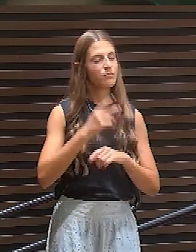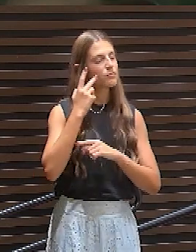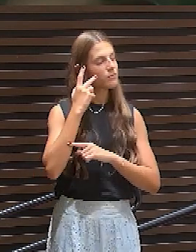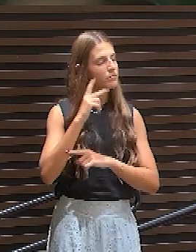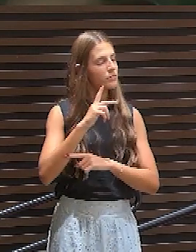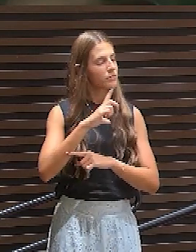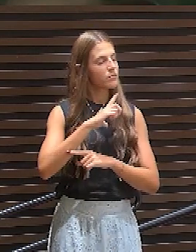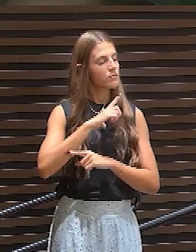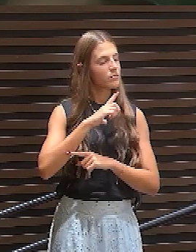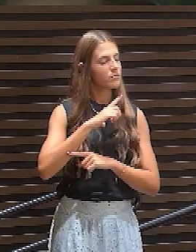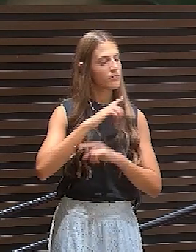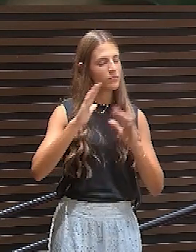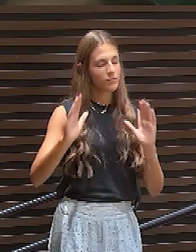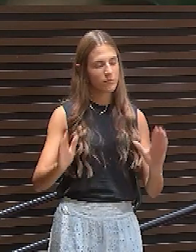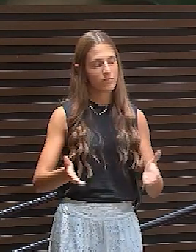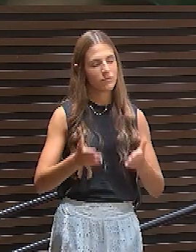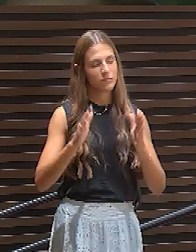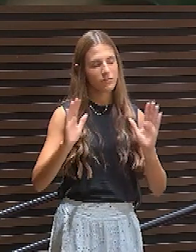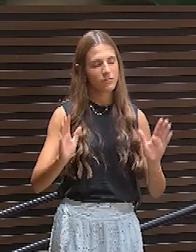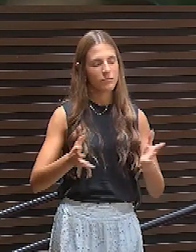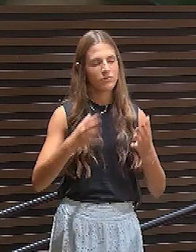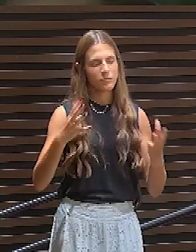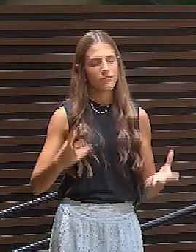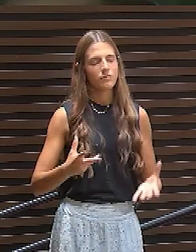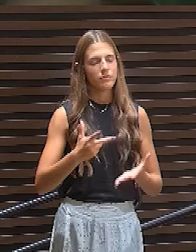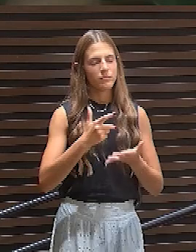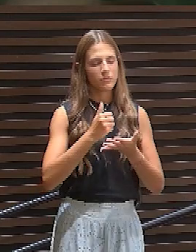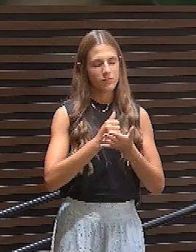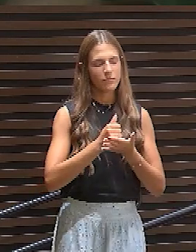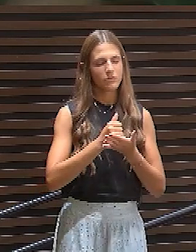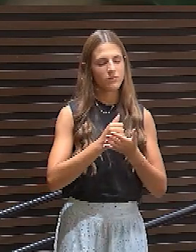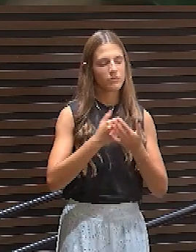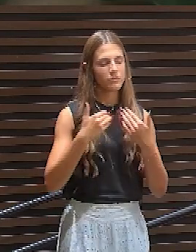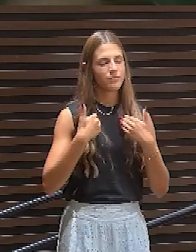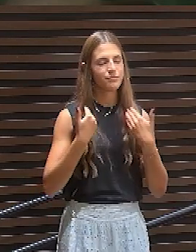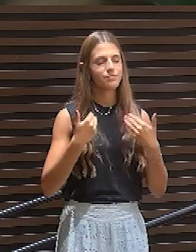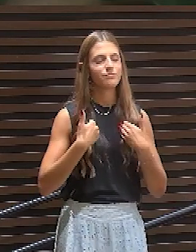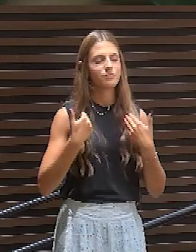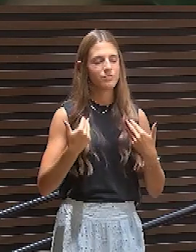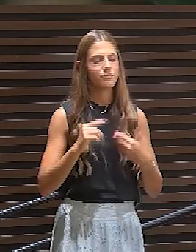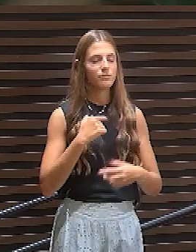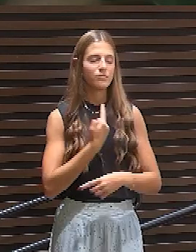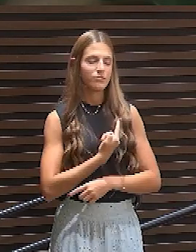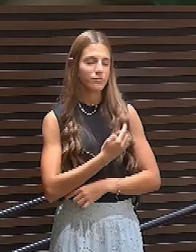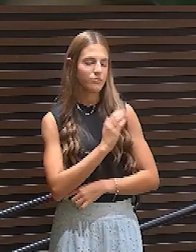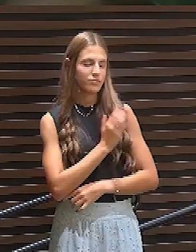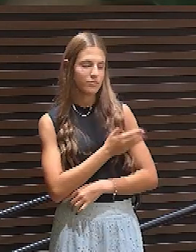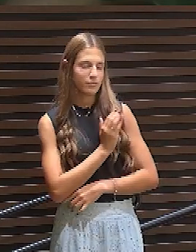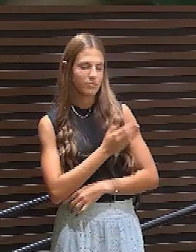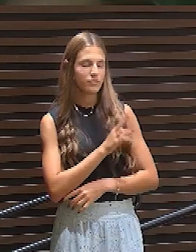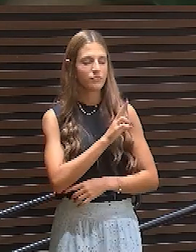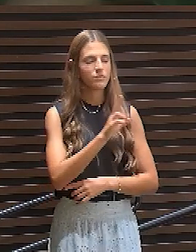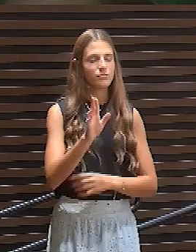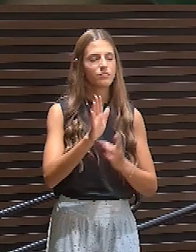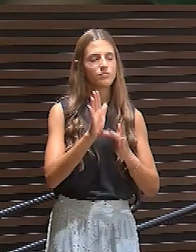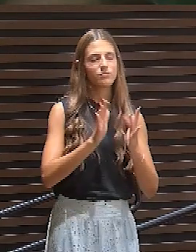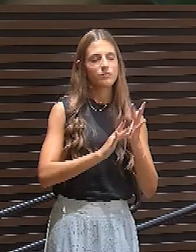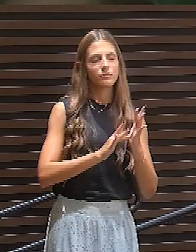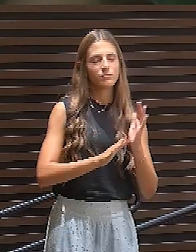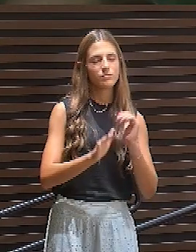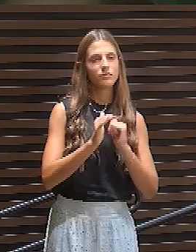haja edificação, salvação e alegria nos nossos corações. Em nome de